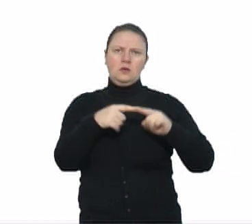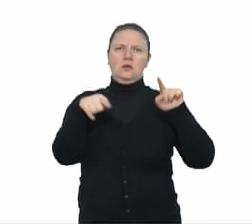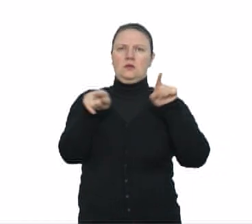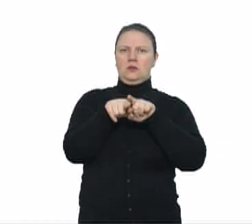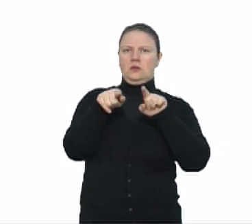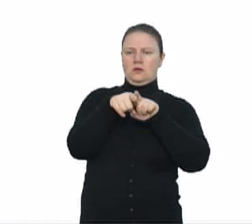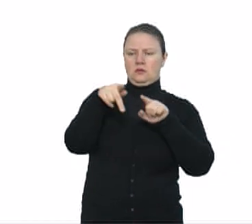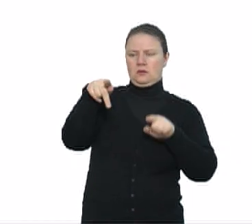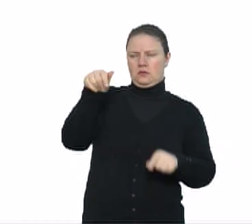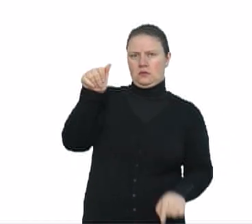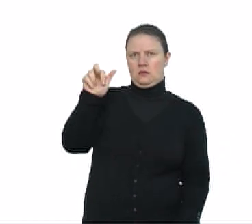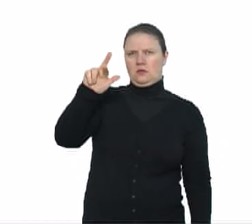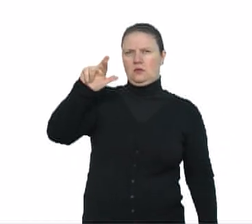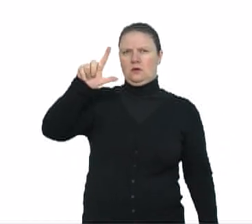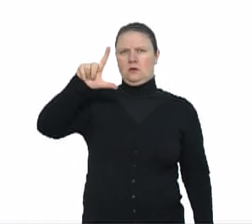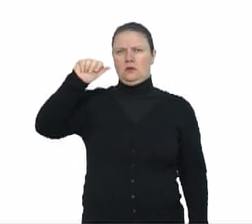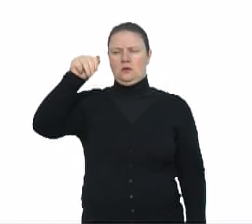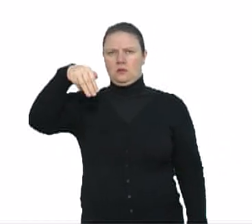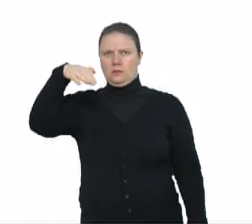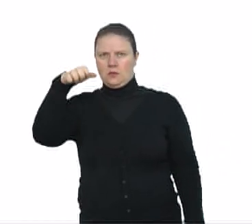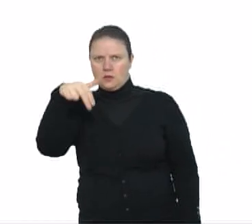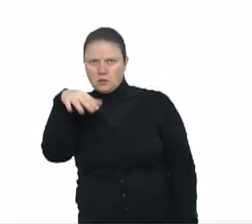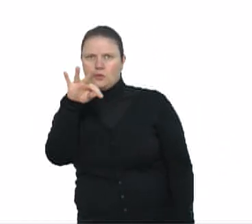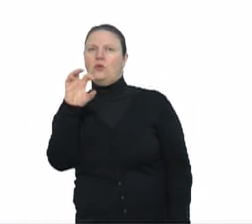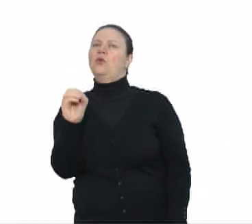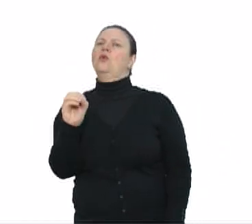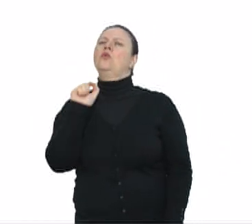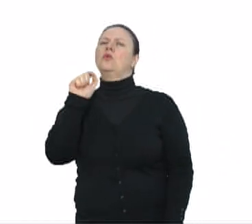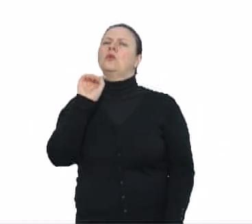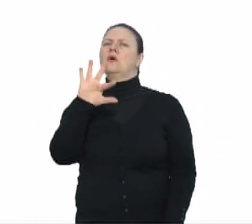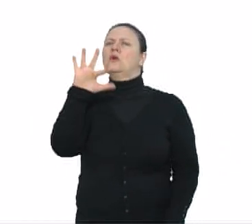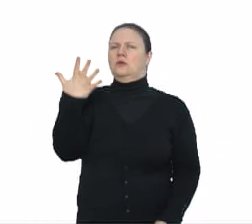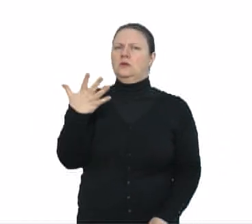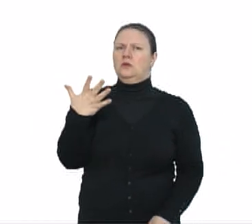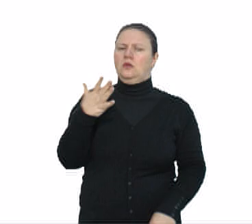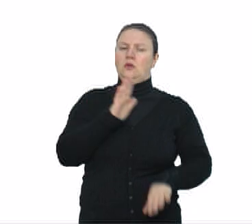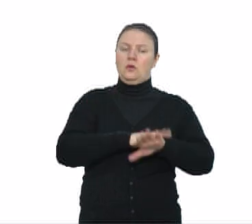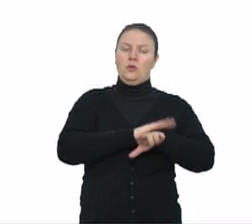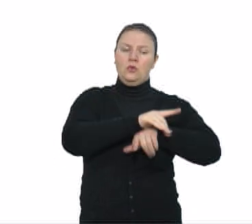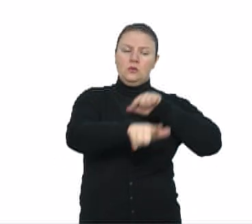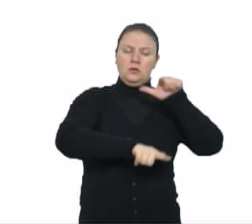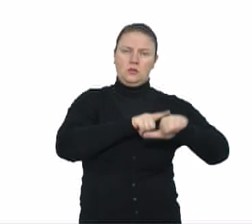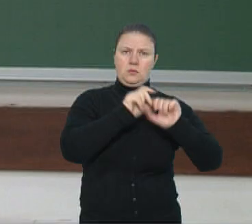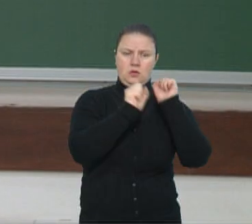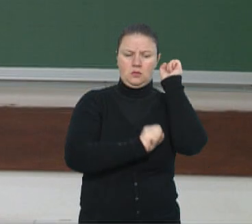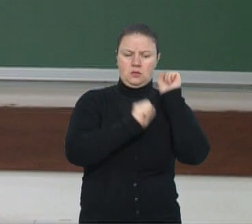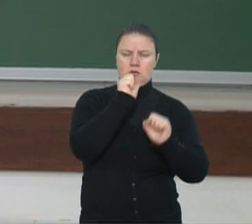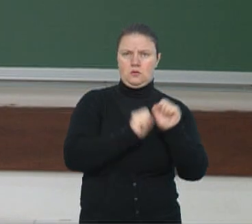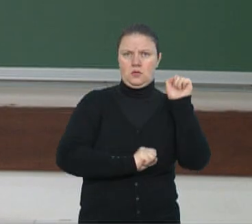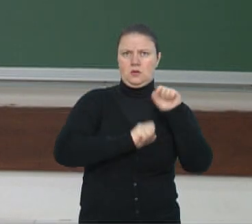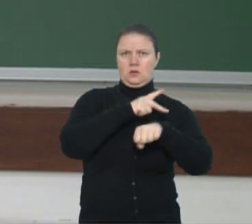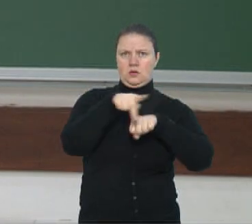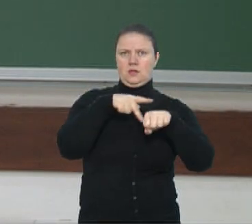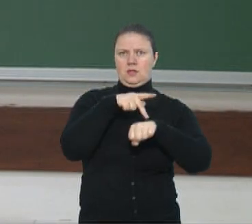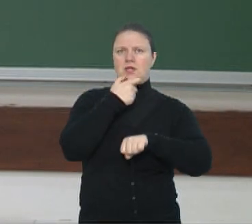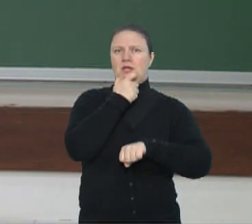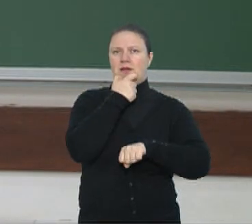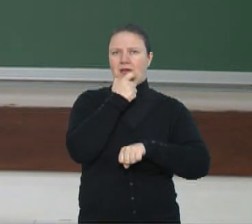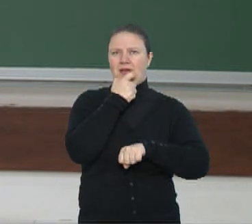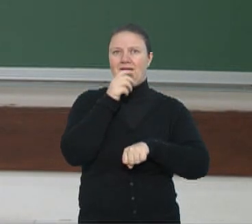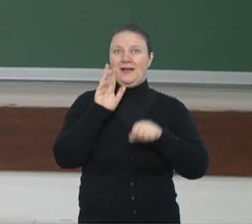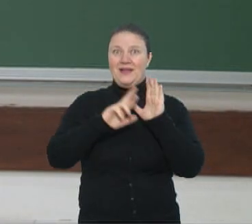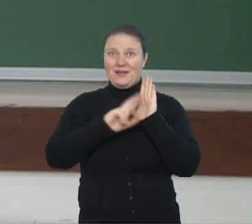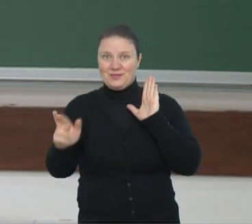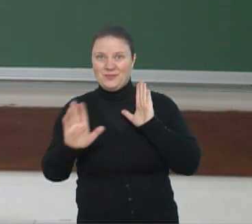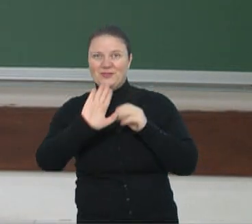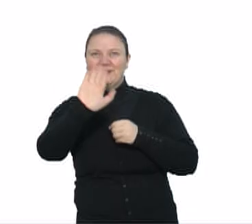inglês frente às difíceis situações de vida e trabalho enfrentada pelos operários nas fábricas inglesas? Respondam aí, em alguns minutinhos nós